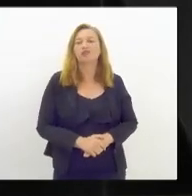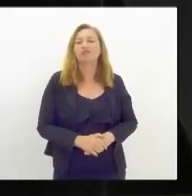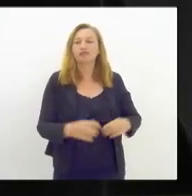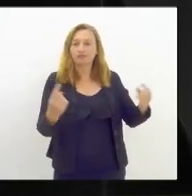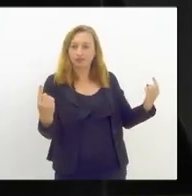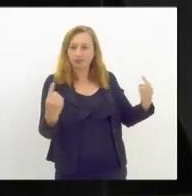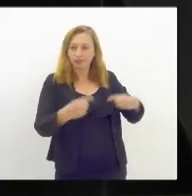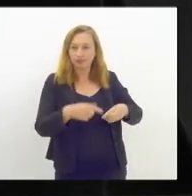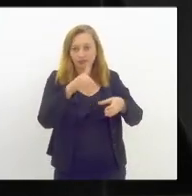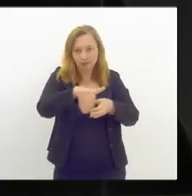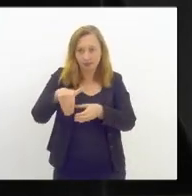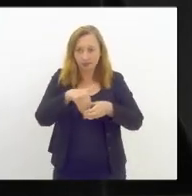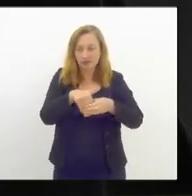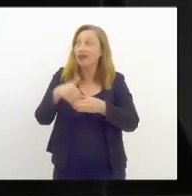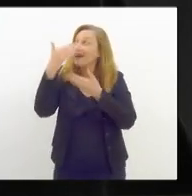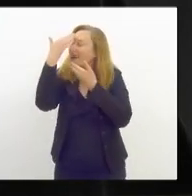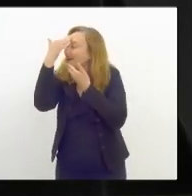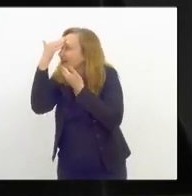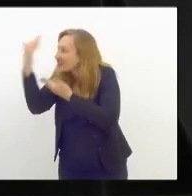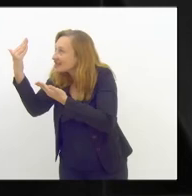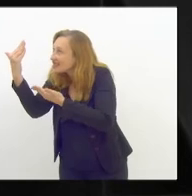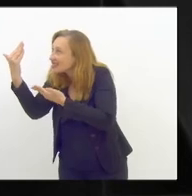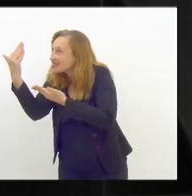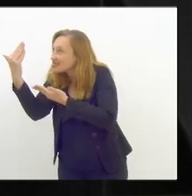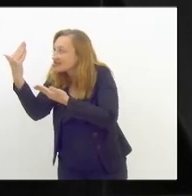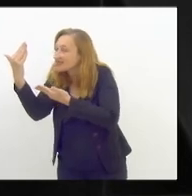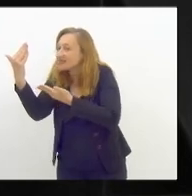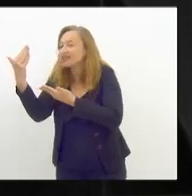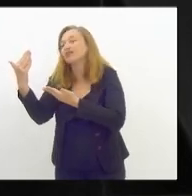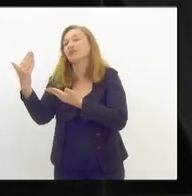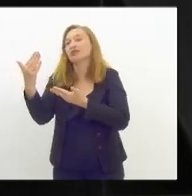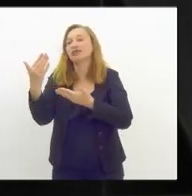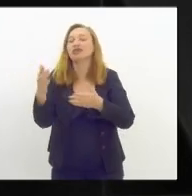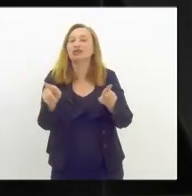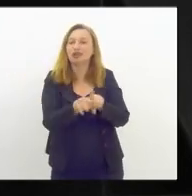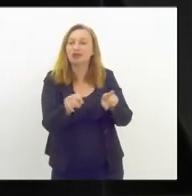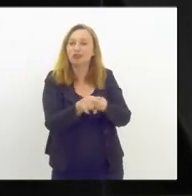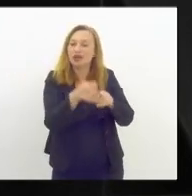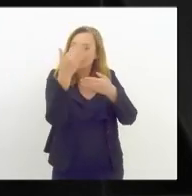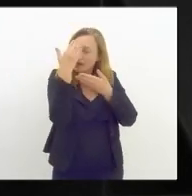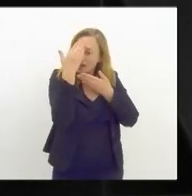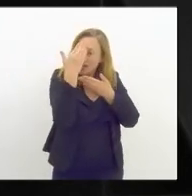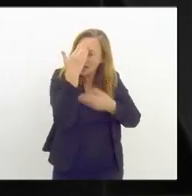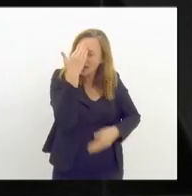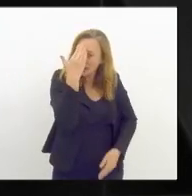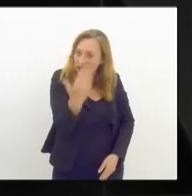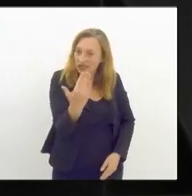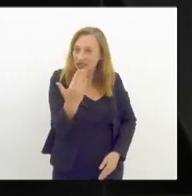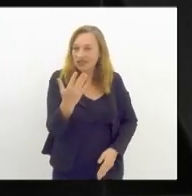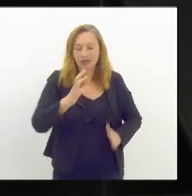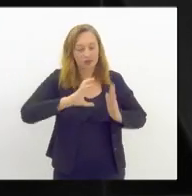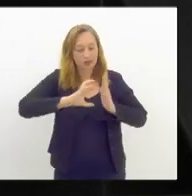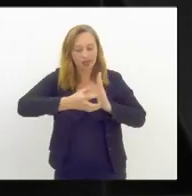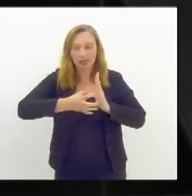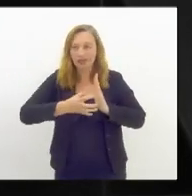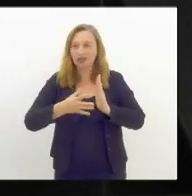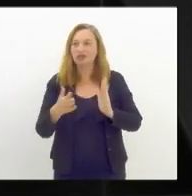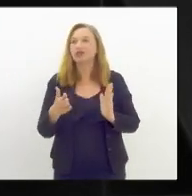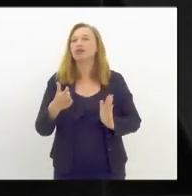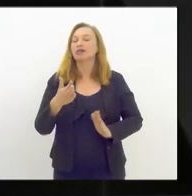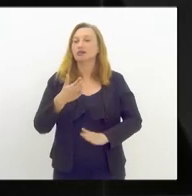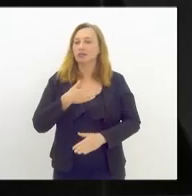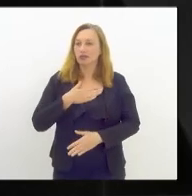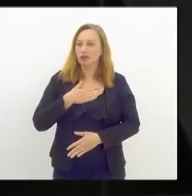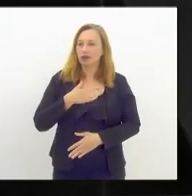pleito Agradeço também ao meu partido republicanos por ter me dado a legenda e oportunidade